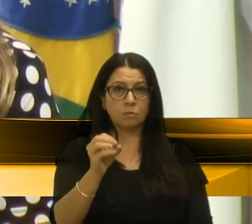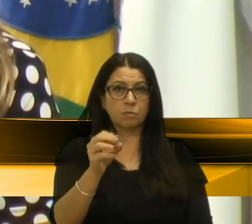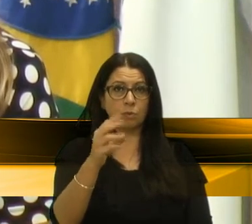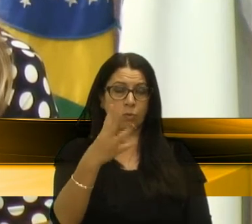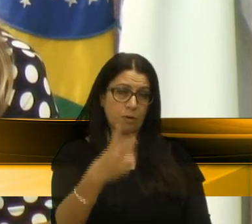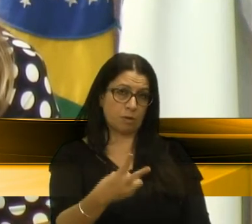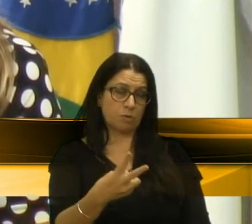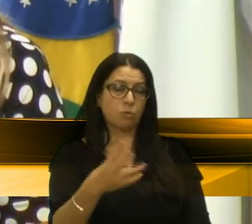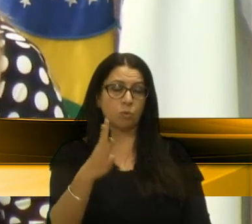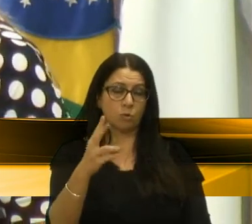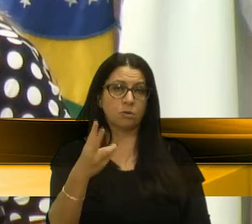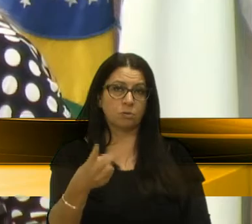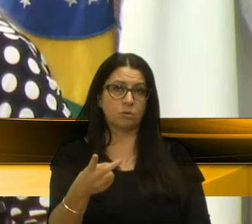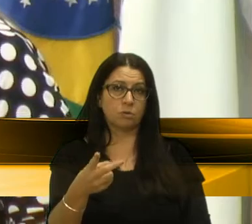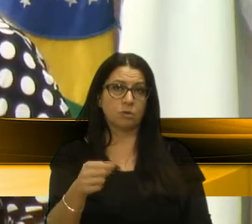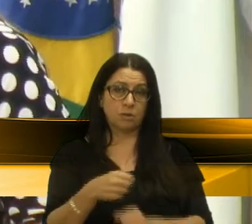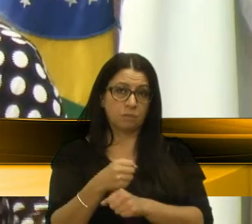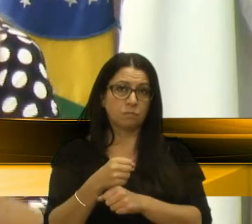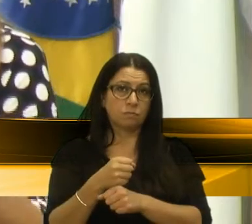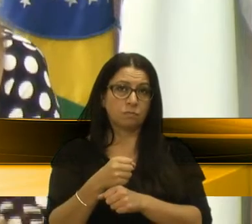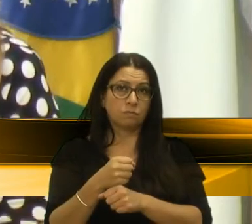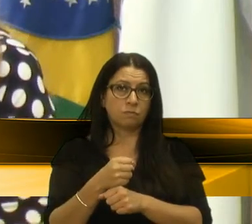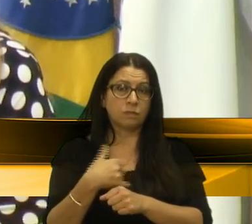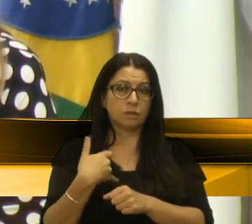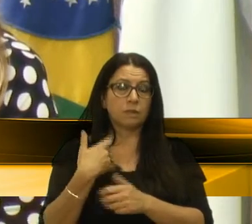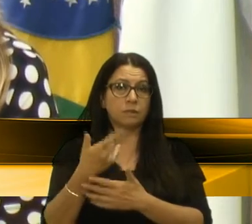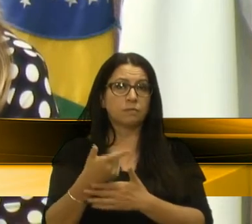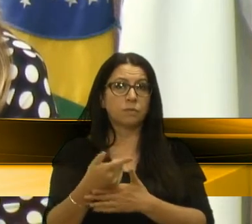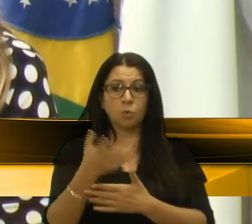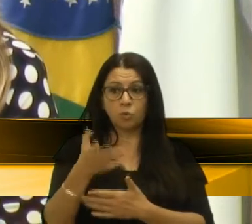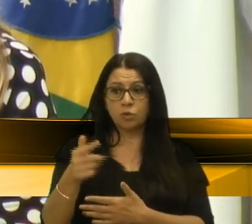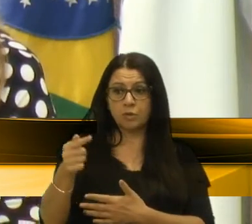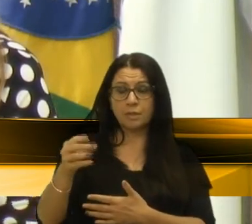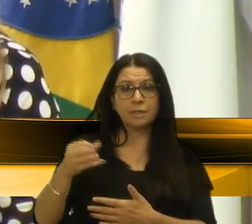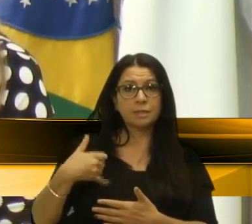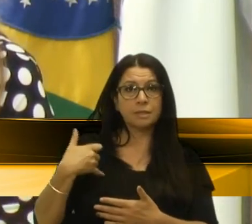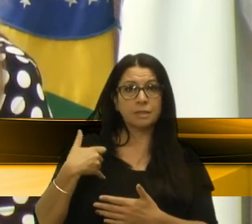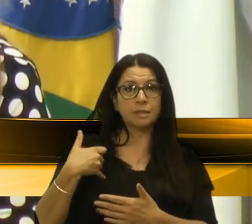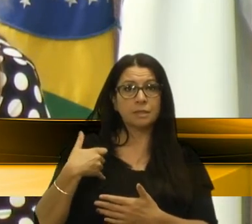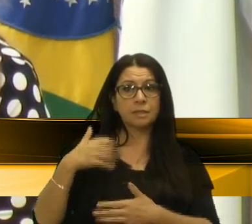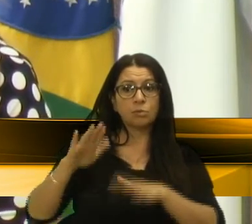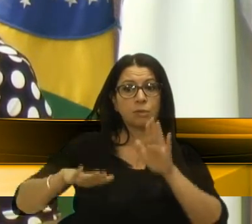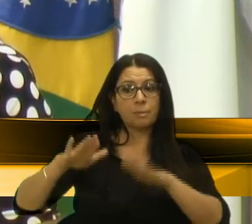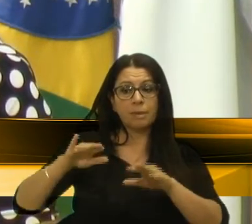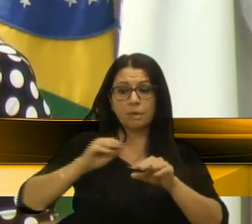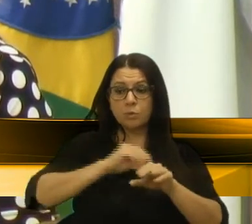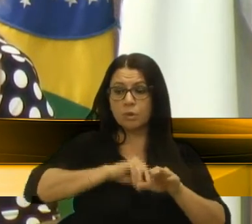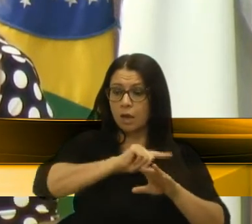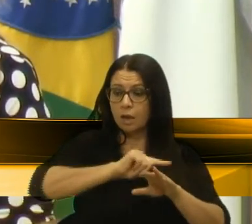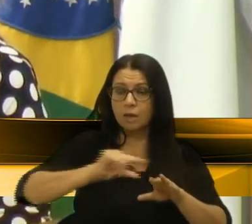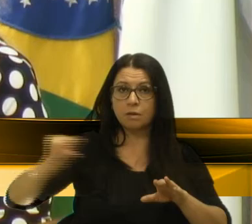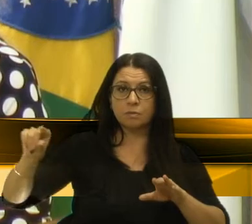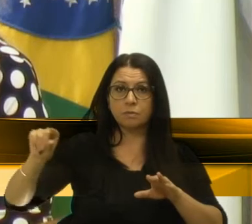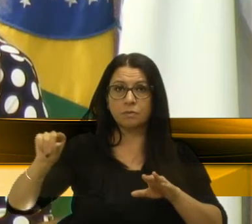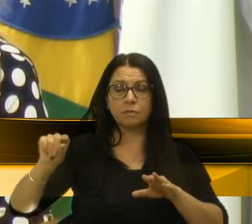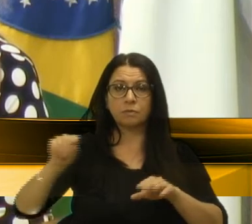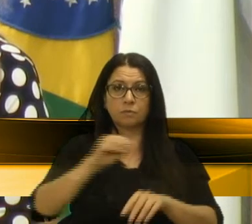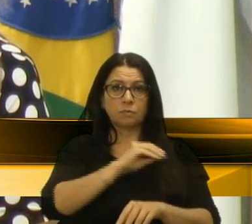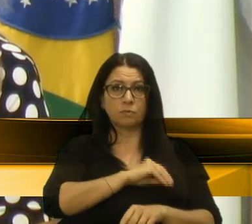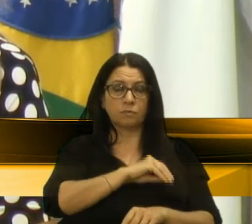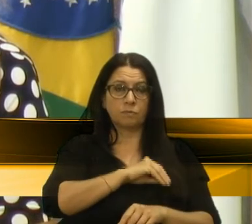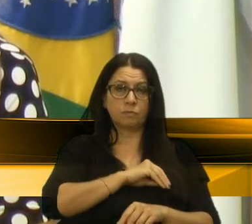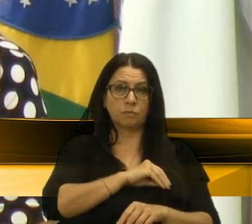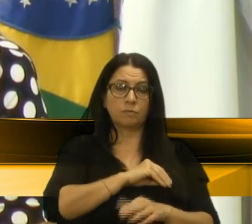42 anos, está hoje com 70 anos, dependendo dessa faixa salarial, se o salário